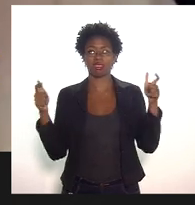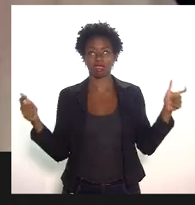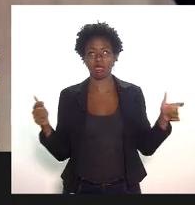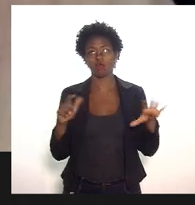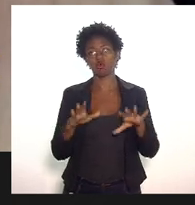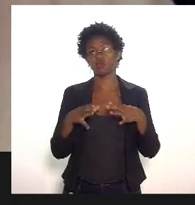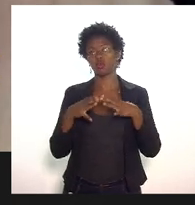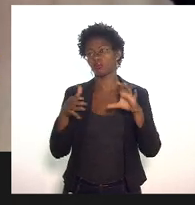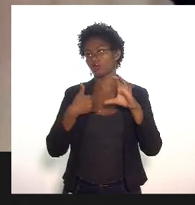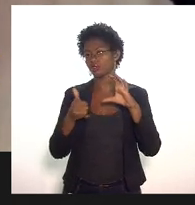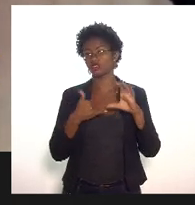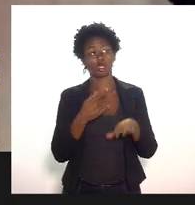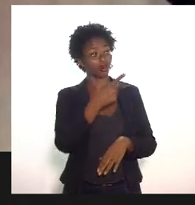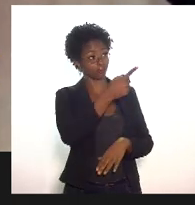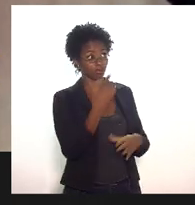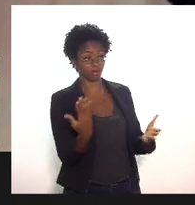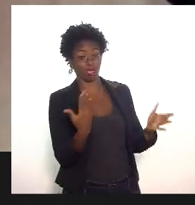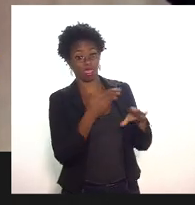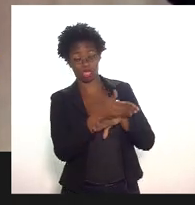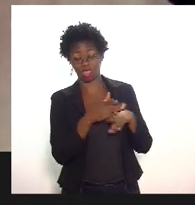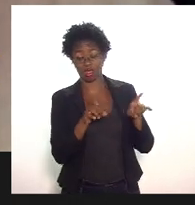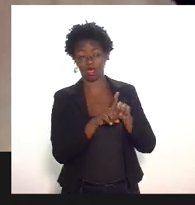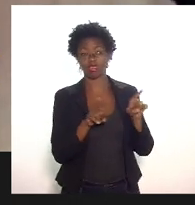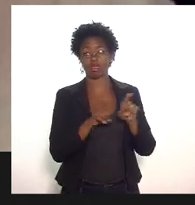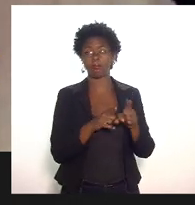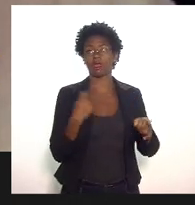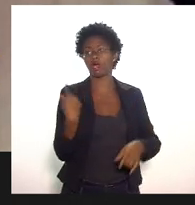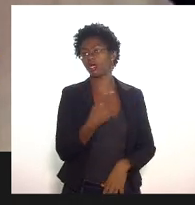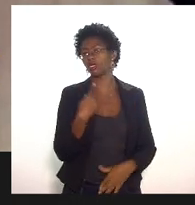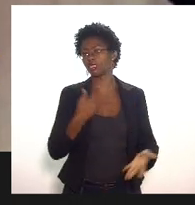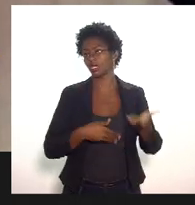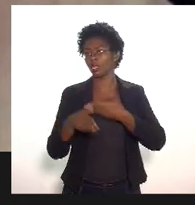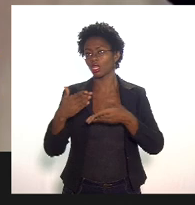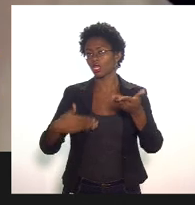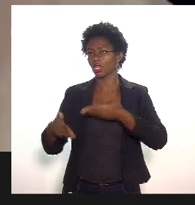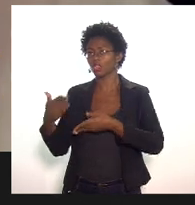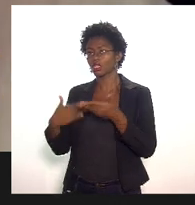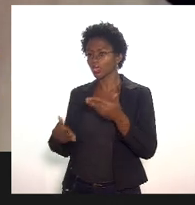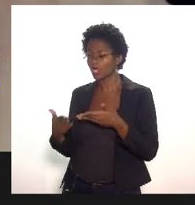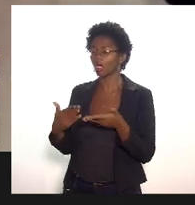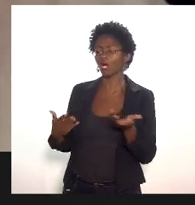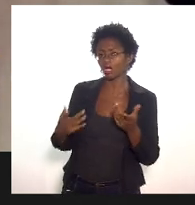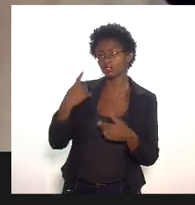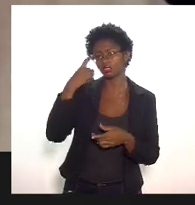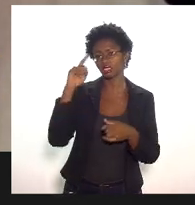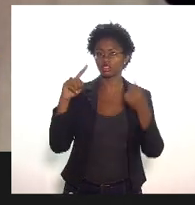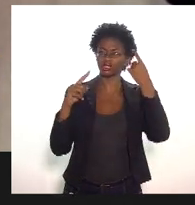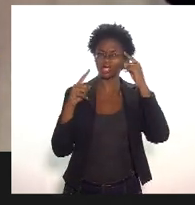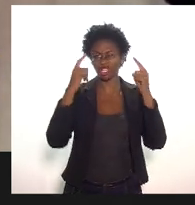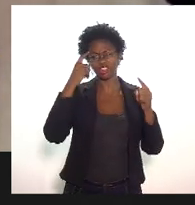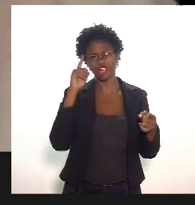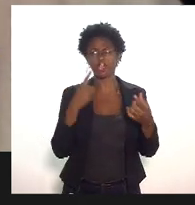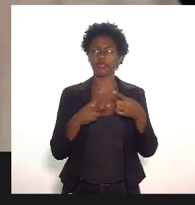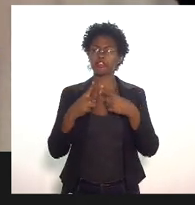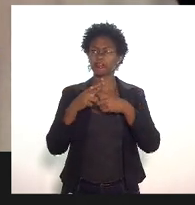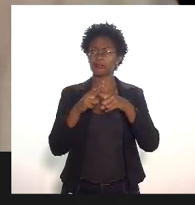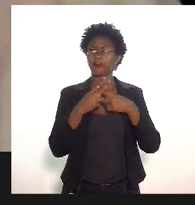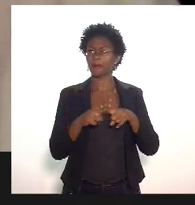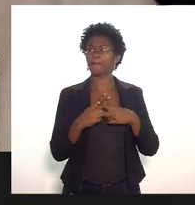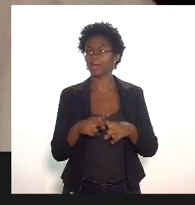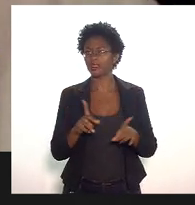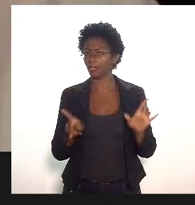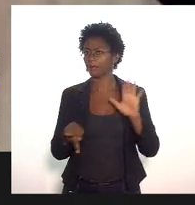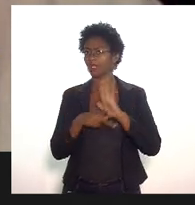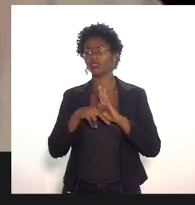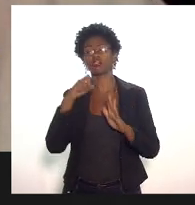WhatsApp, colocá-los também no grupo, a gente poder trocar algumas ideias, algumas emendas que estão chegando no Senado, eu acho que isso tudo